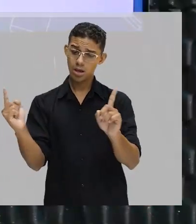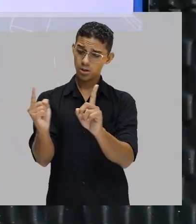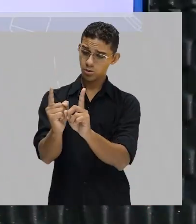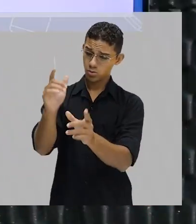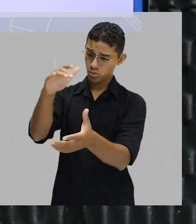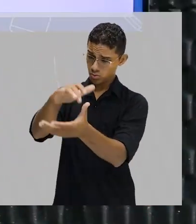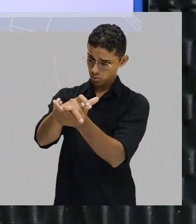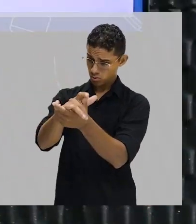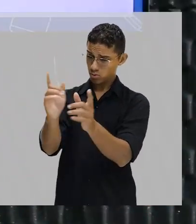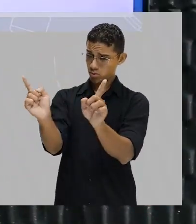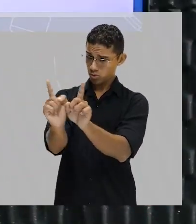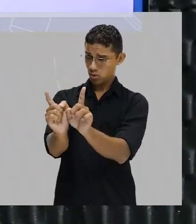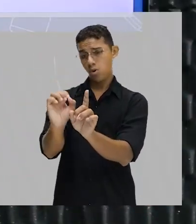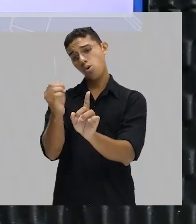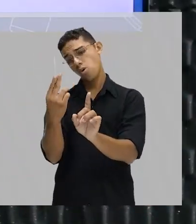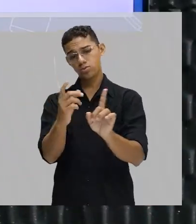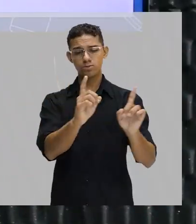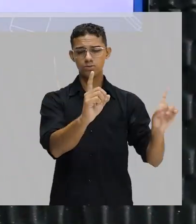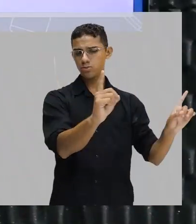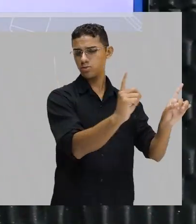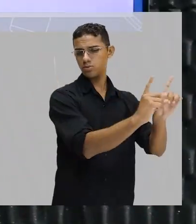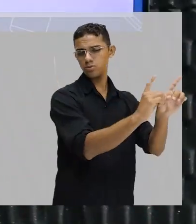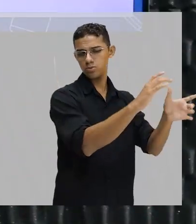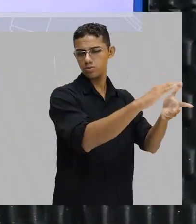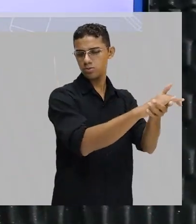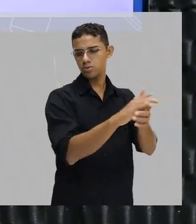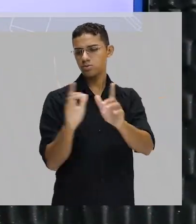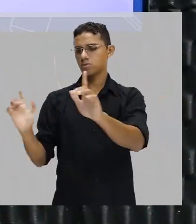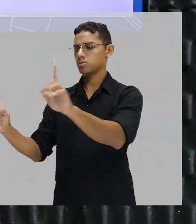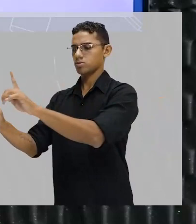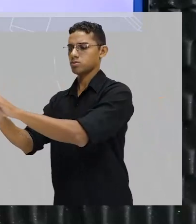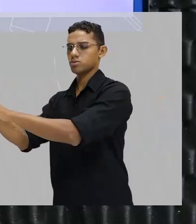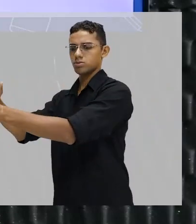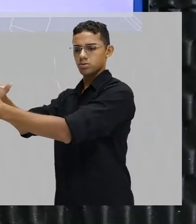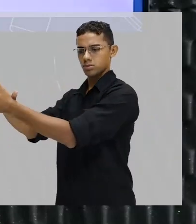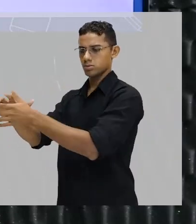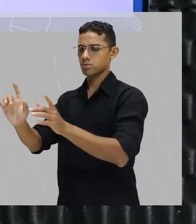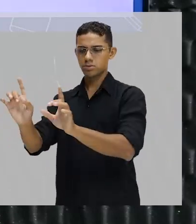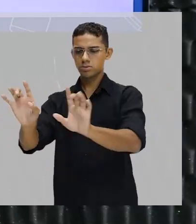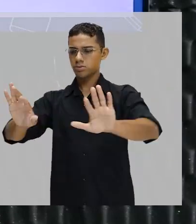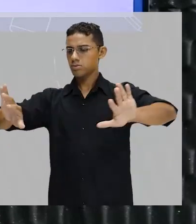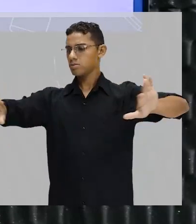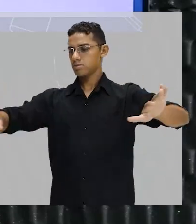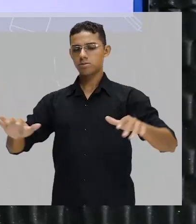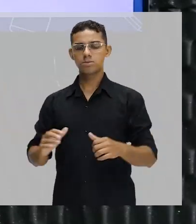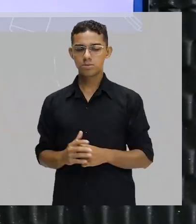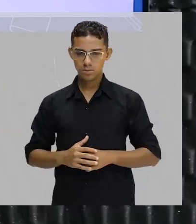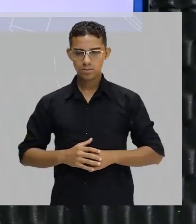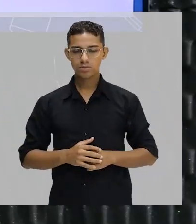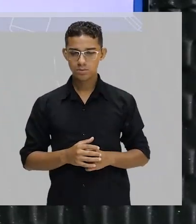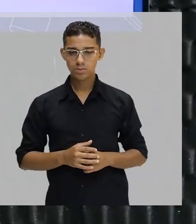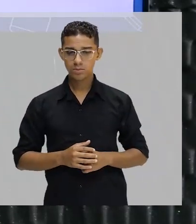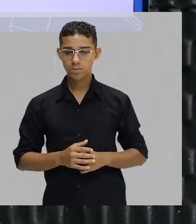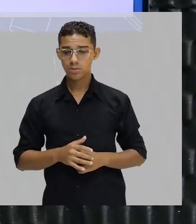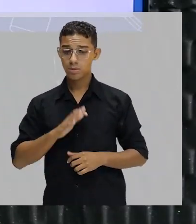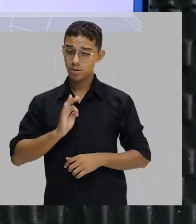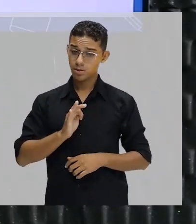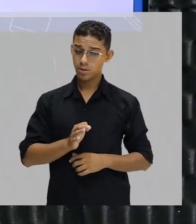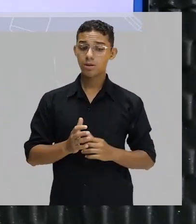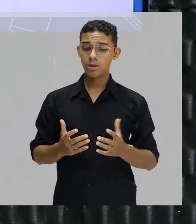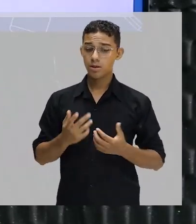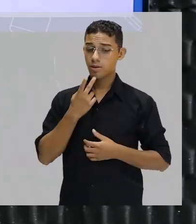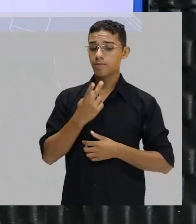pessoas diferentes. A melhor forma de escrever seria: Beatriz deseja noivar-se com Pedro e Paulo